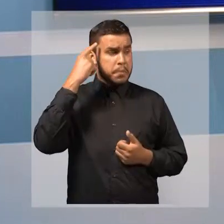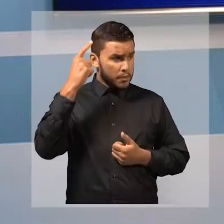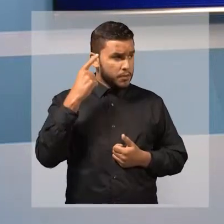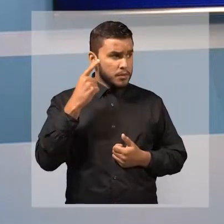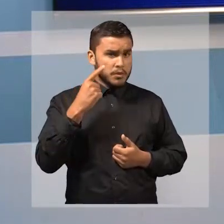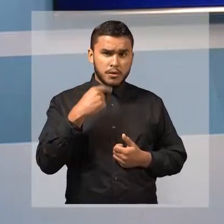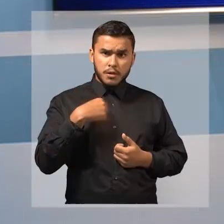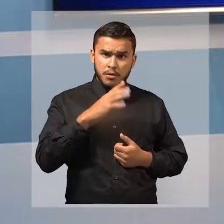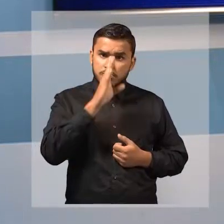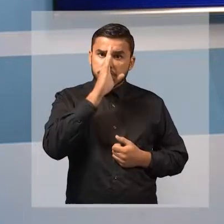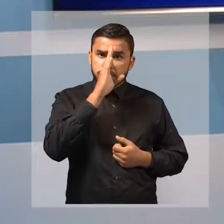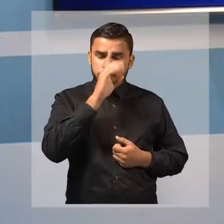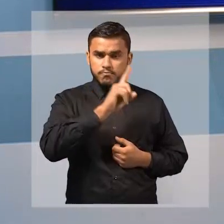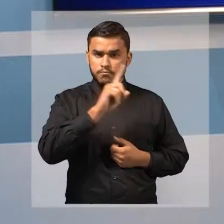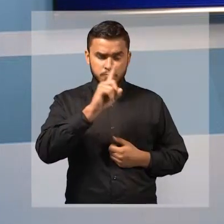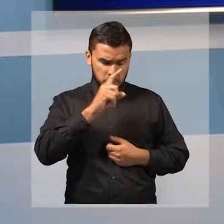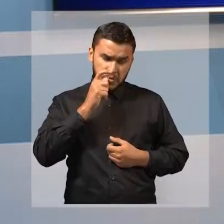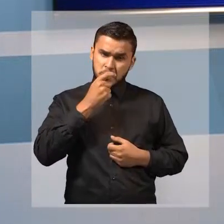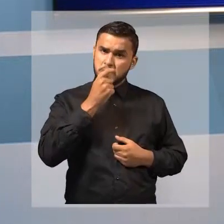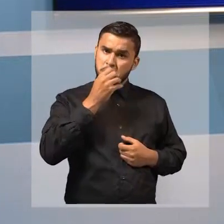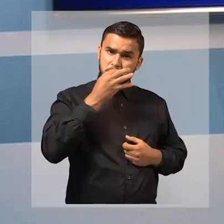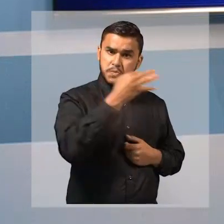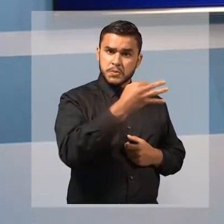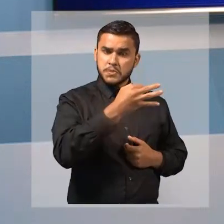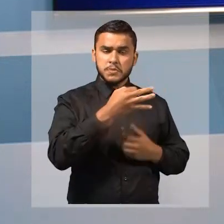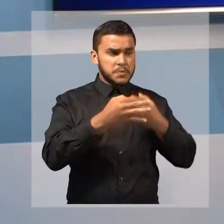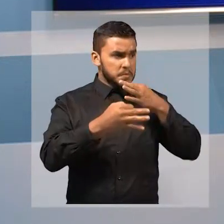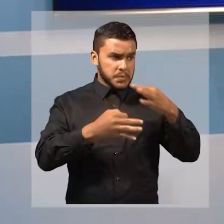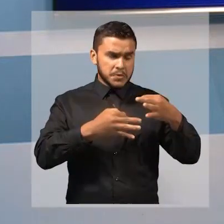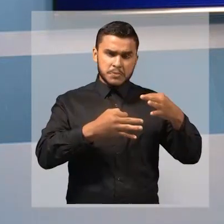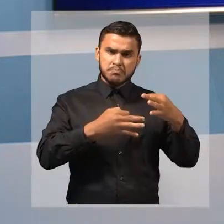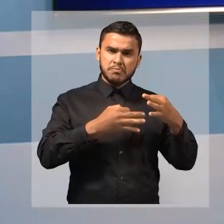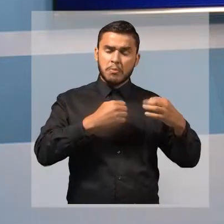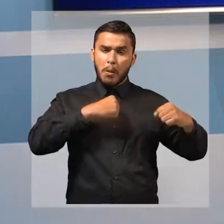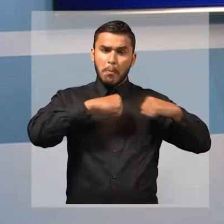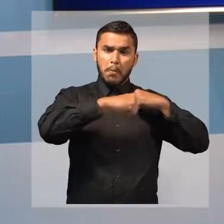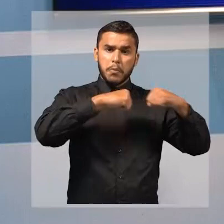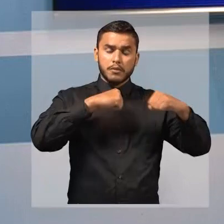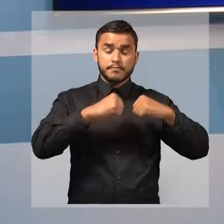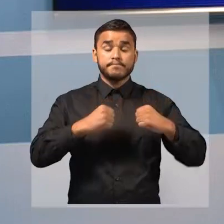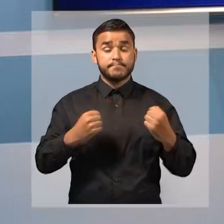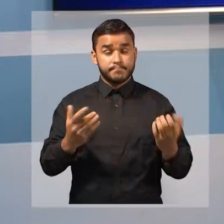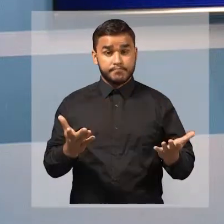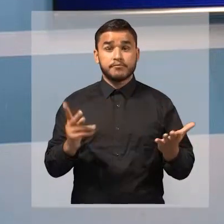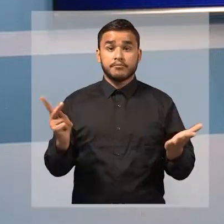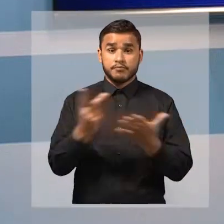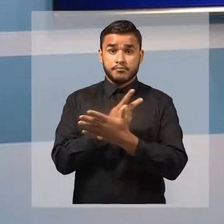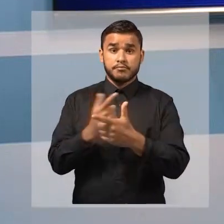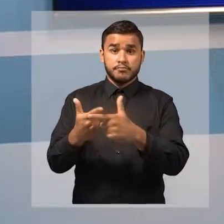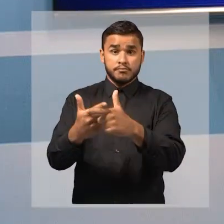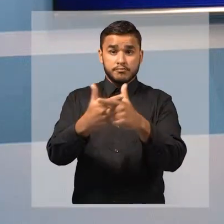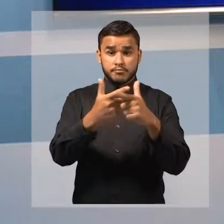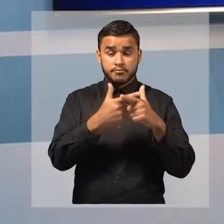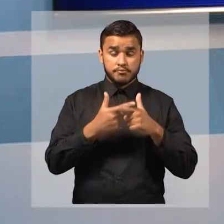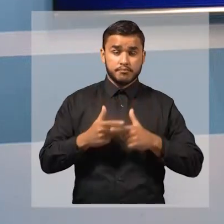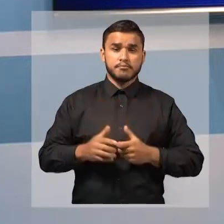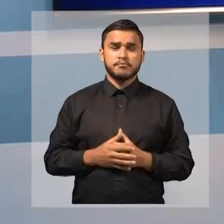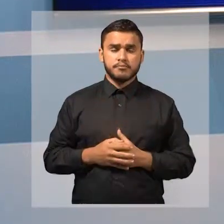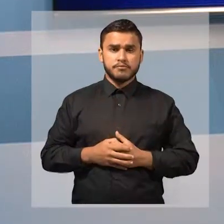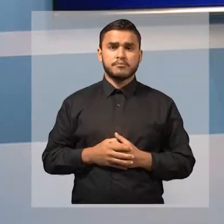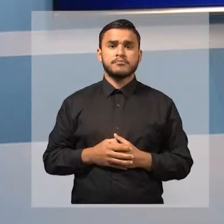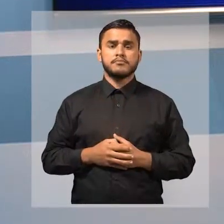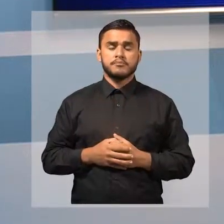governo, não deixa por menos. A semana que passou foi de bombeiros de todas as